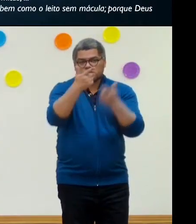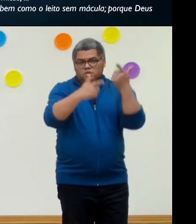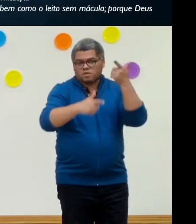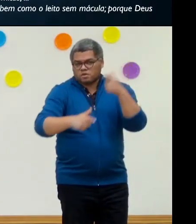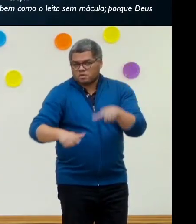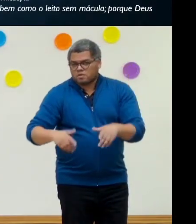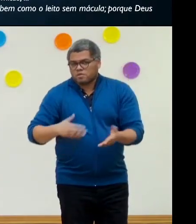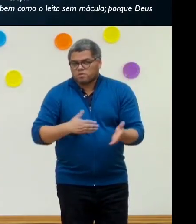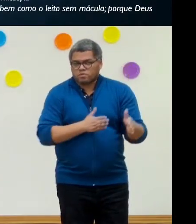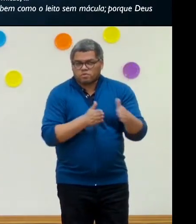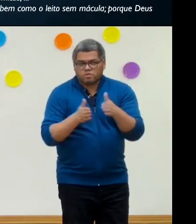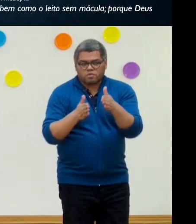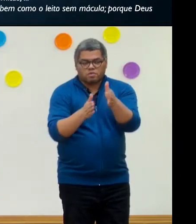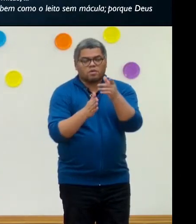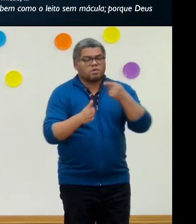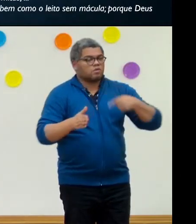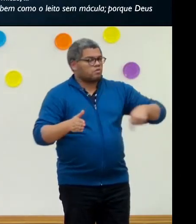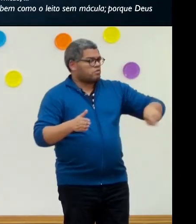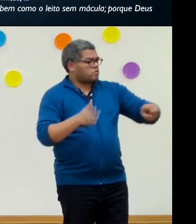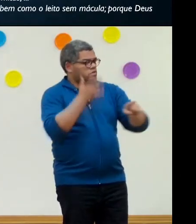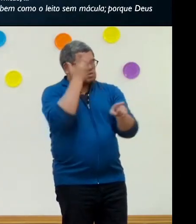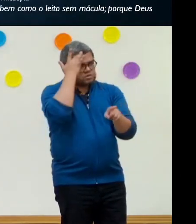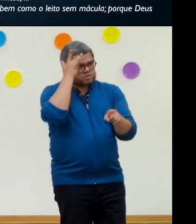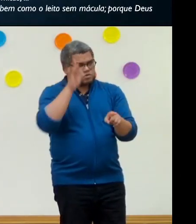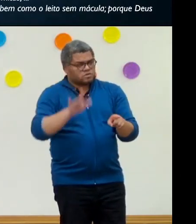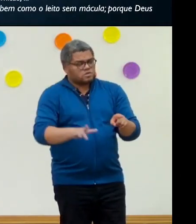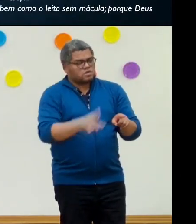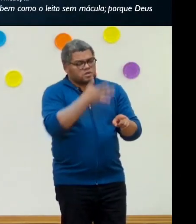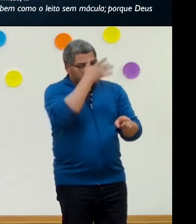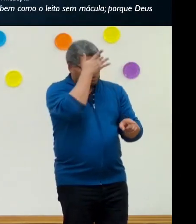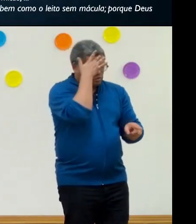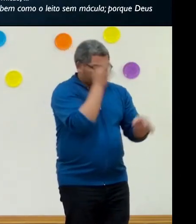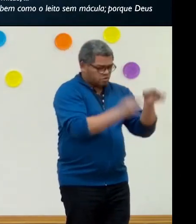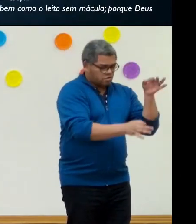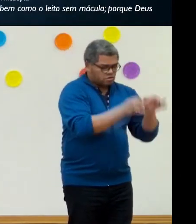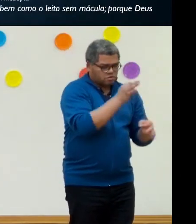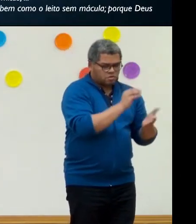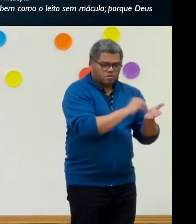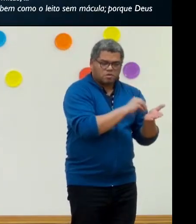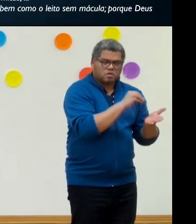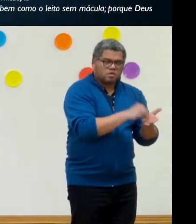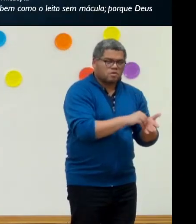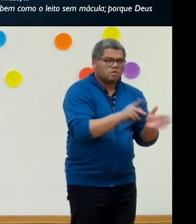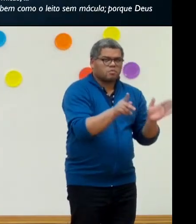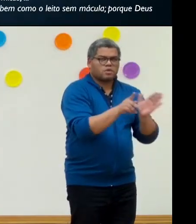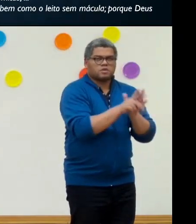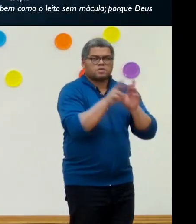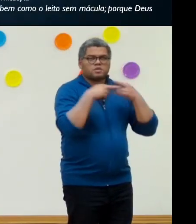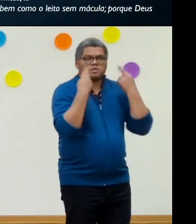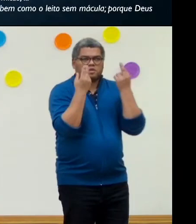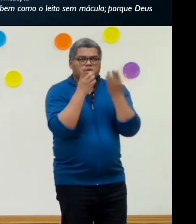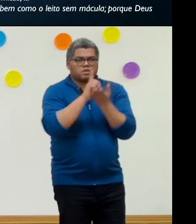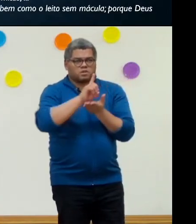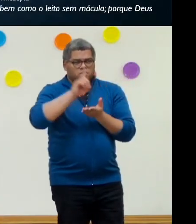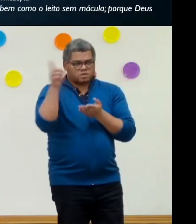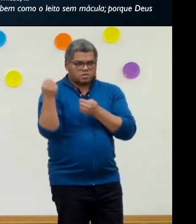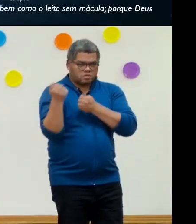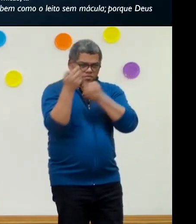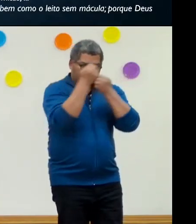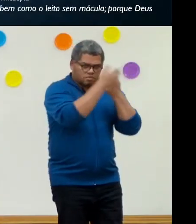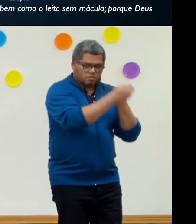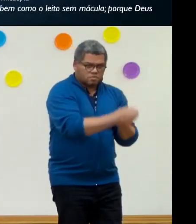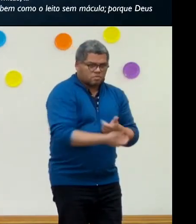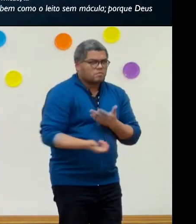Coríntios, ou não sabeis que os injustos não herdarão o reino de Deus? Não vos enganeis, nem